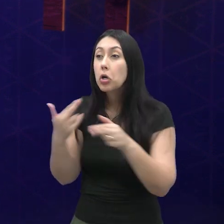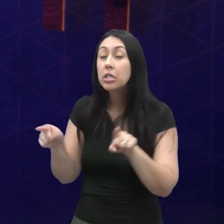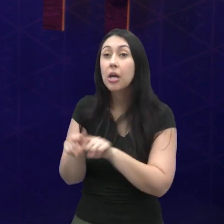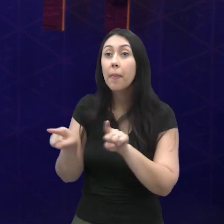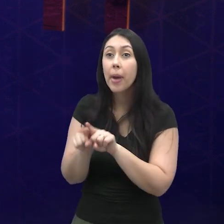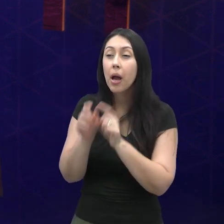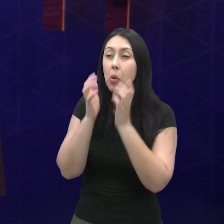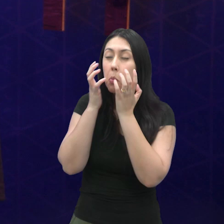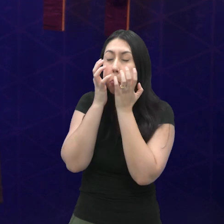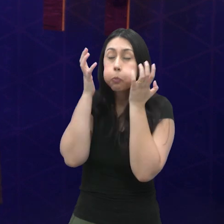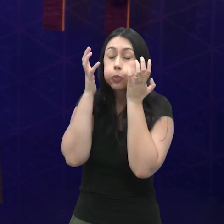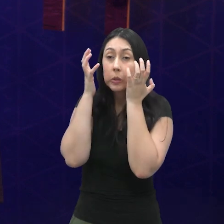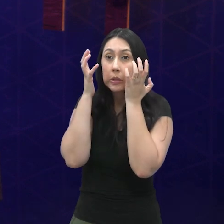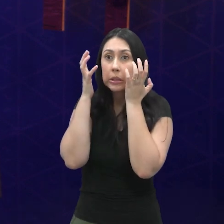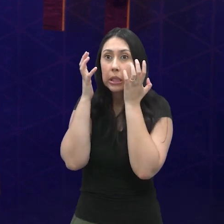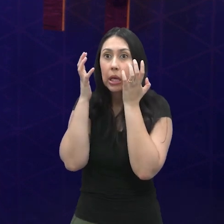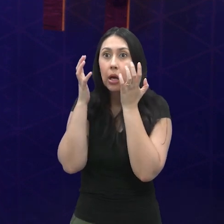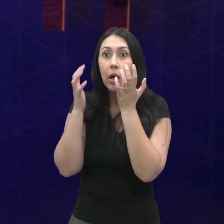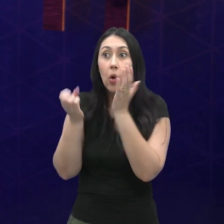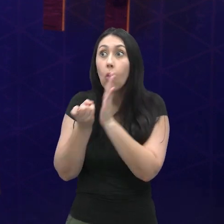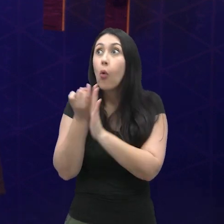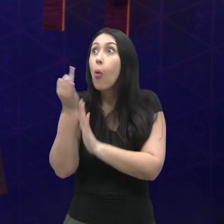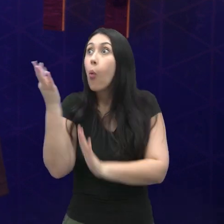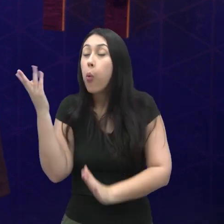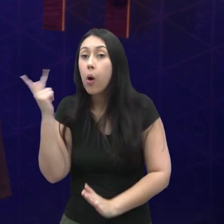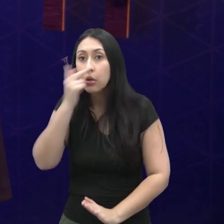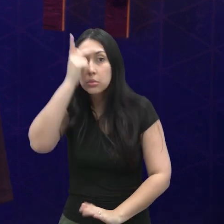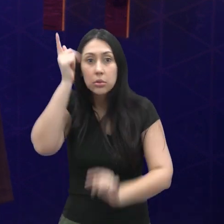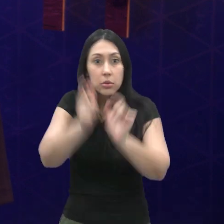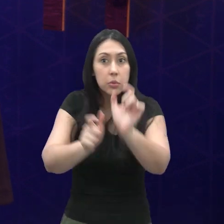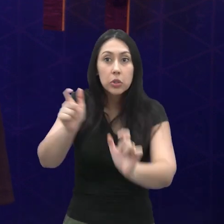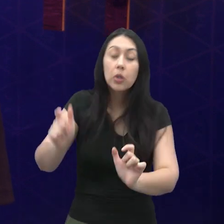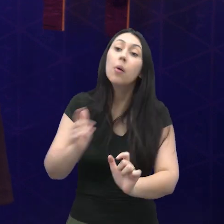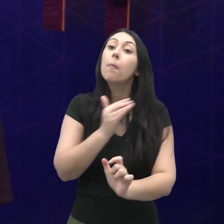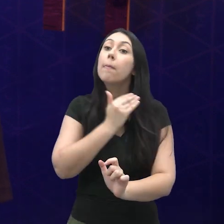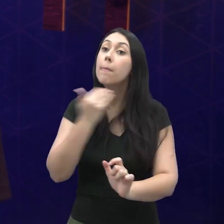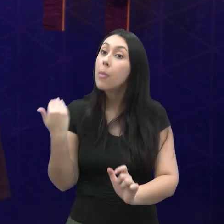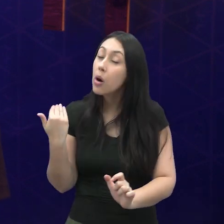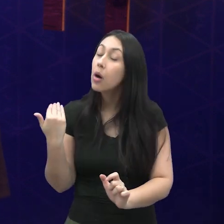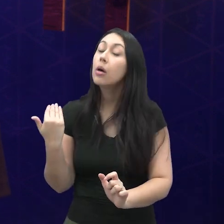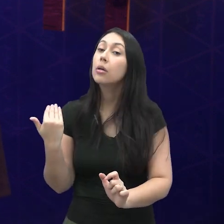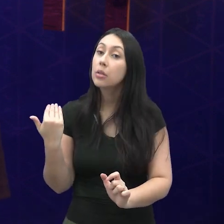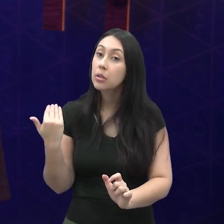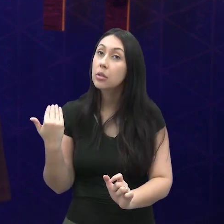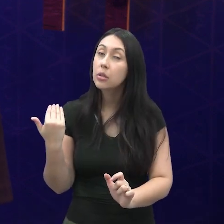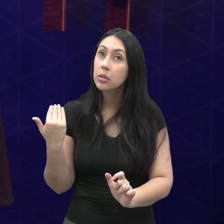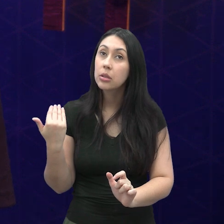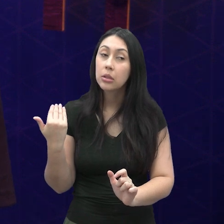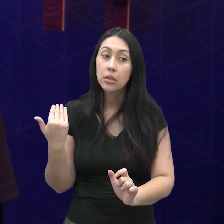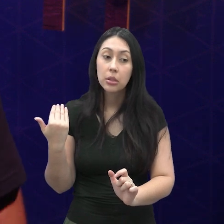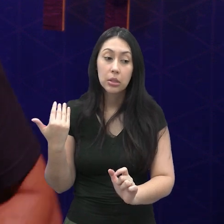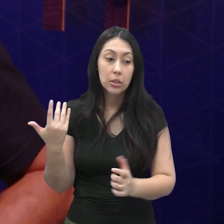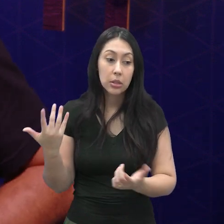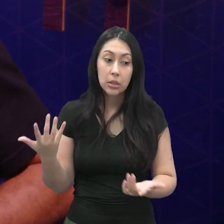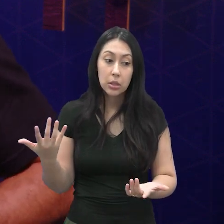têm alergia. O número de pessoas que morrem por conta de